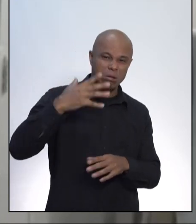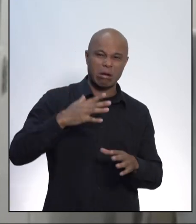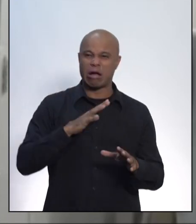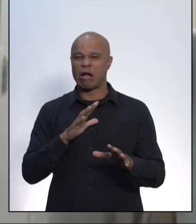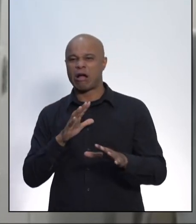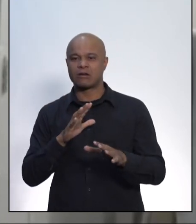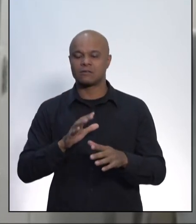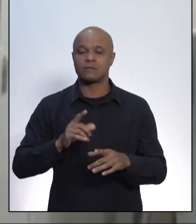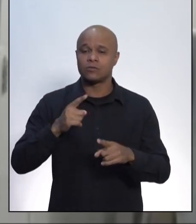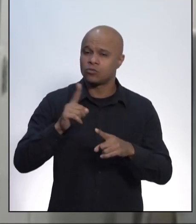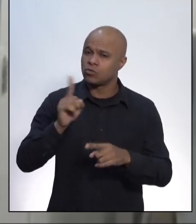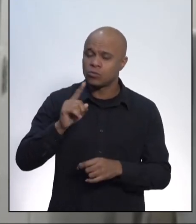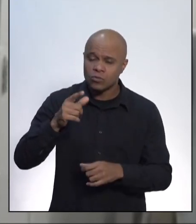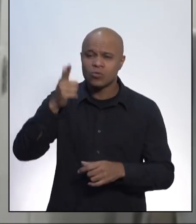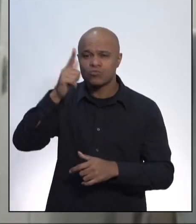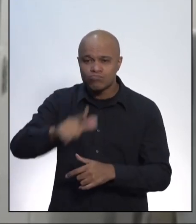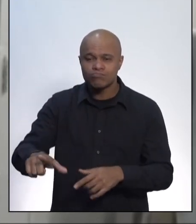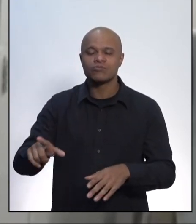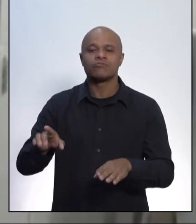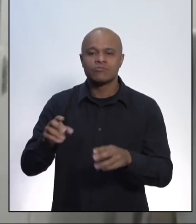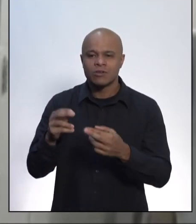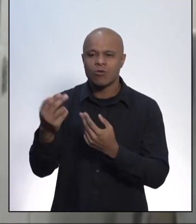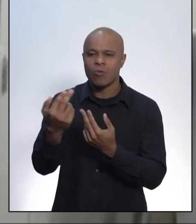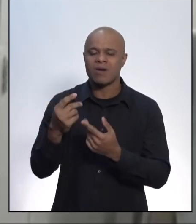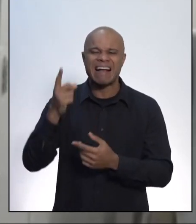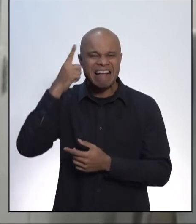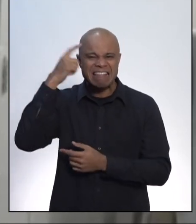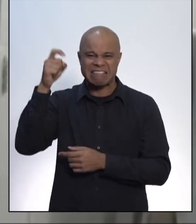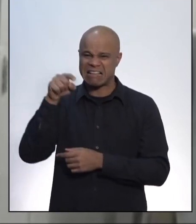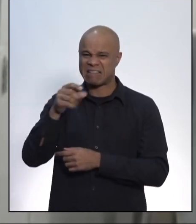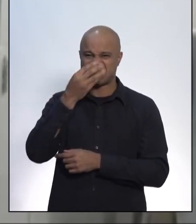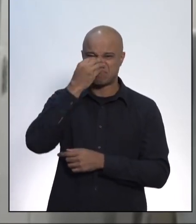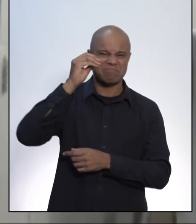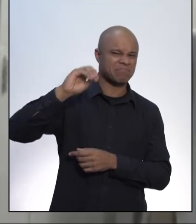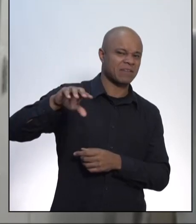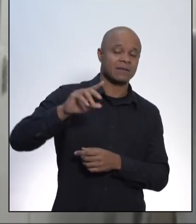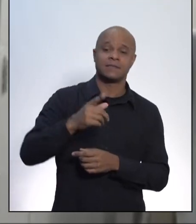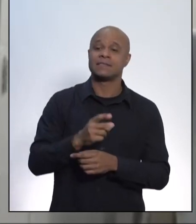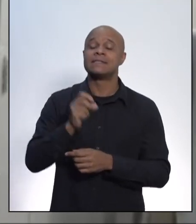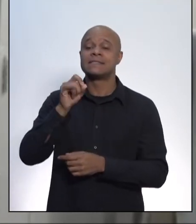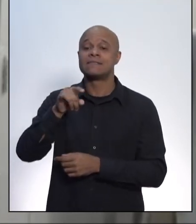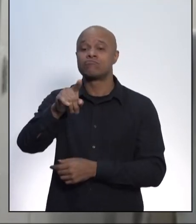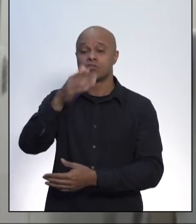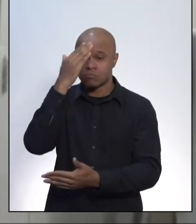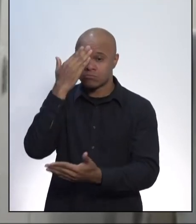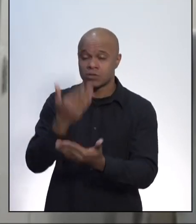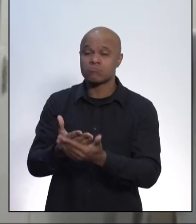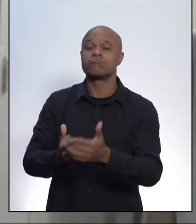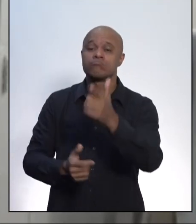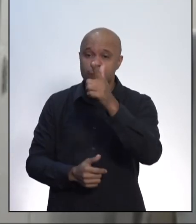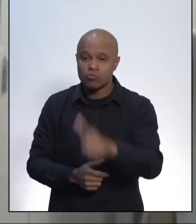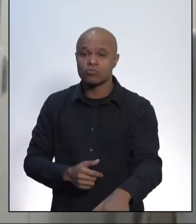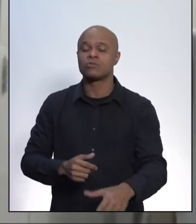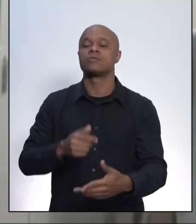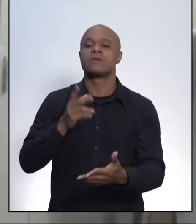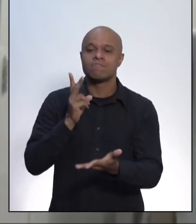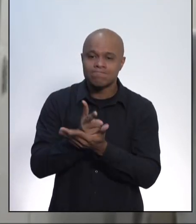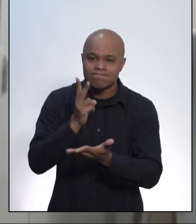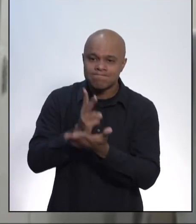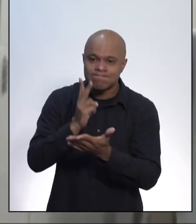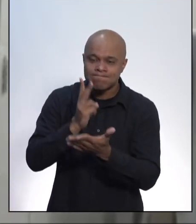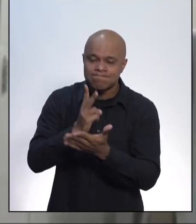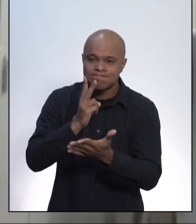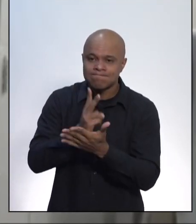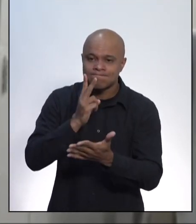dizendo: aqui essa ideia eu acho que não vai muito para frente, não. Se você acredita, siga em frente, né? Se você acredita,